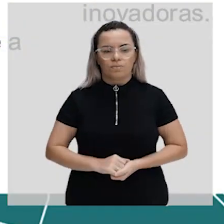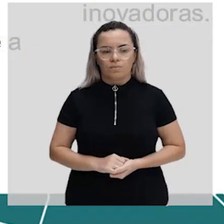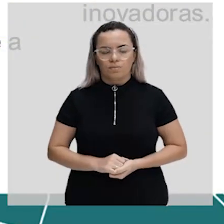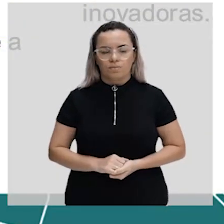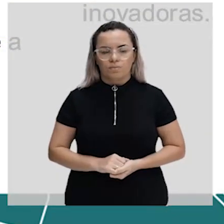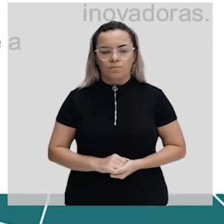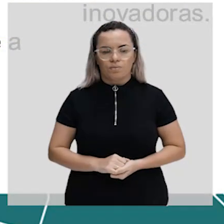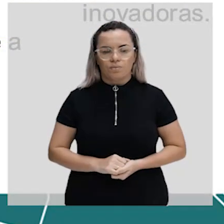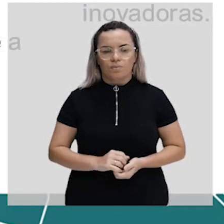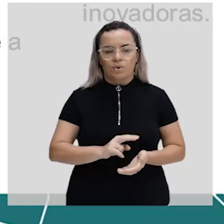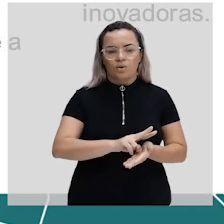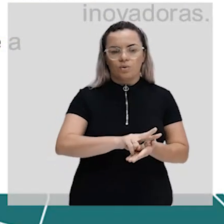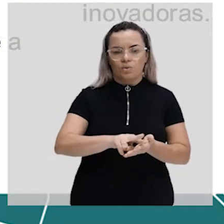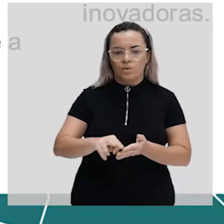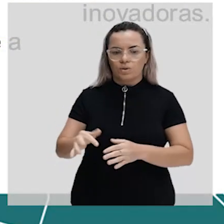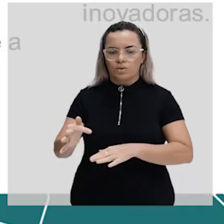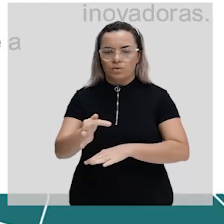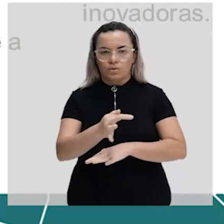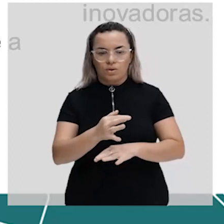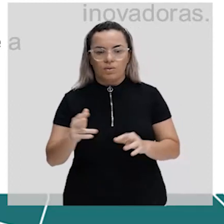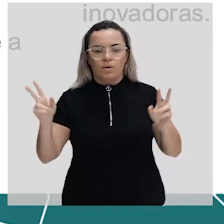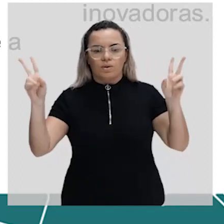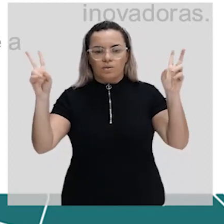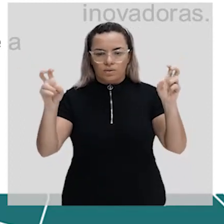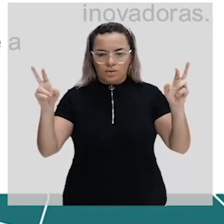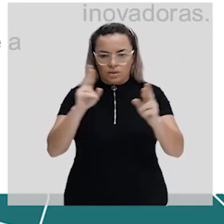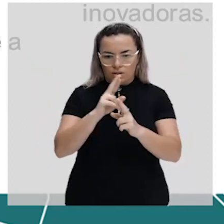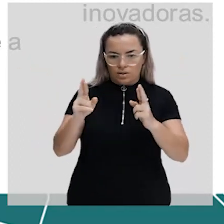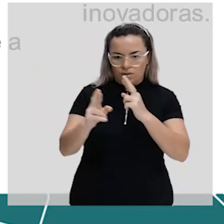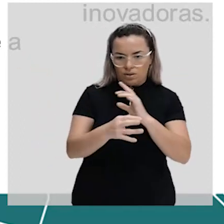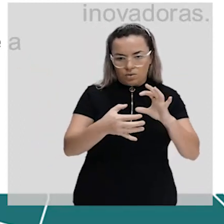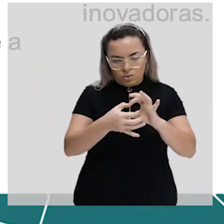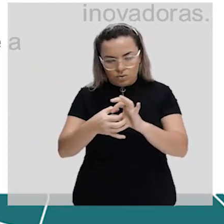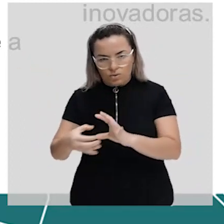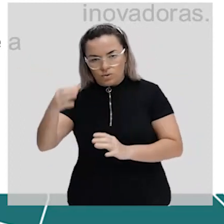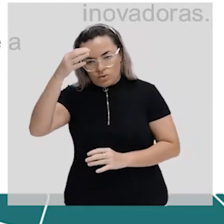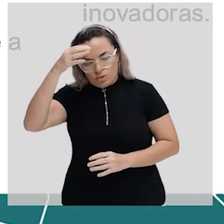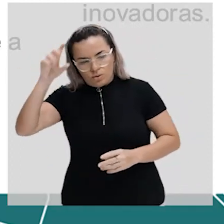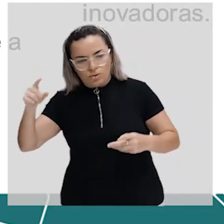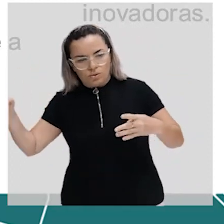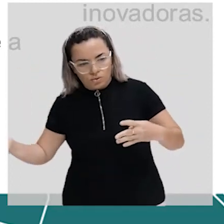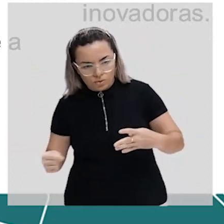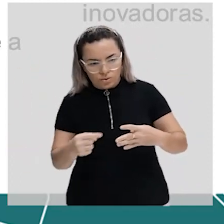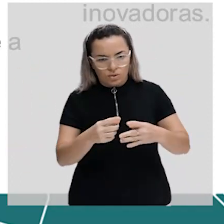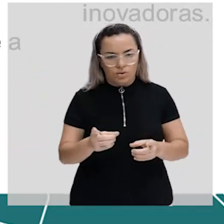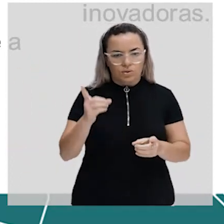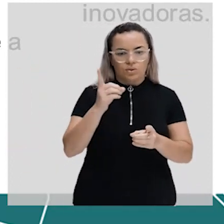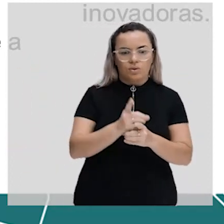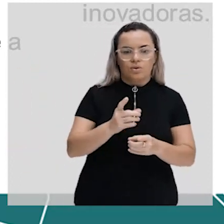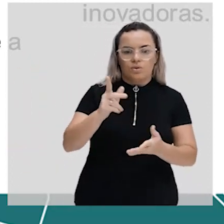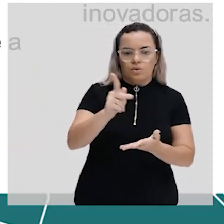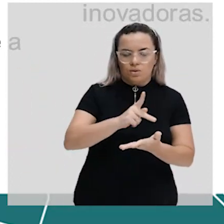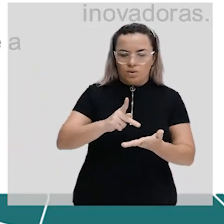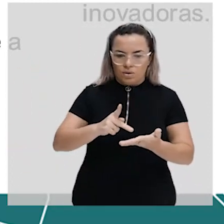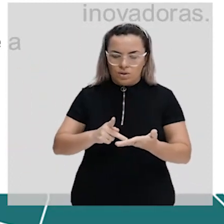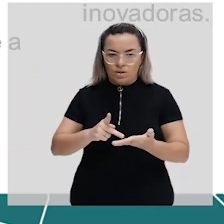formais temáticos relacionados ao contexto cultural e simbolismo encontrados no poema Cárcere das Almas de Cruz e Souza